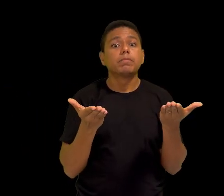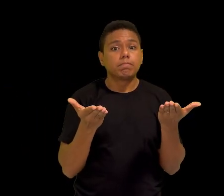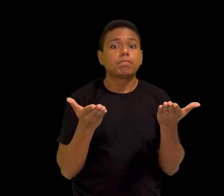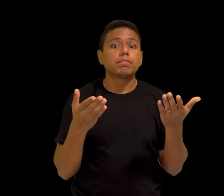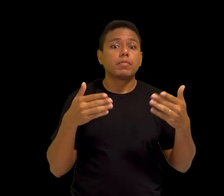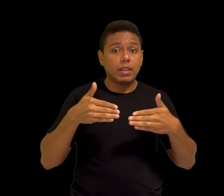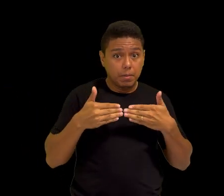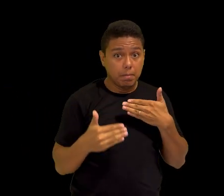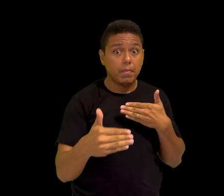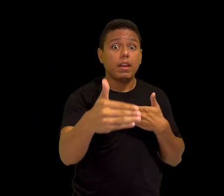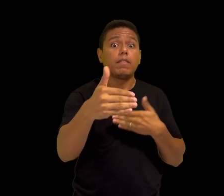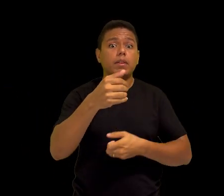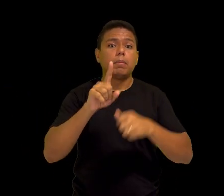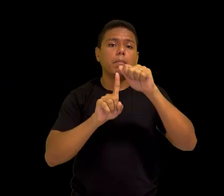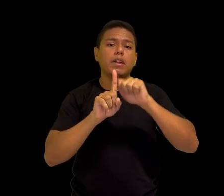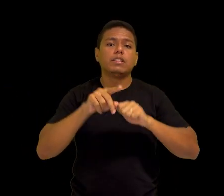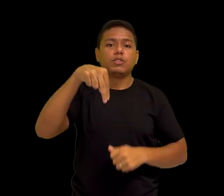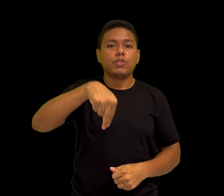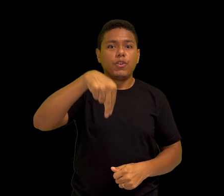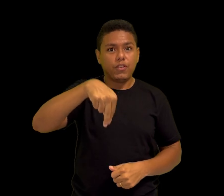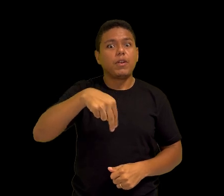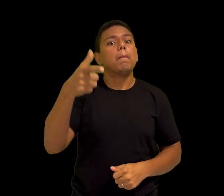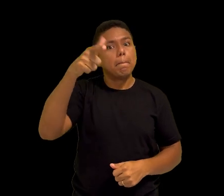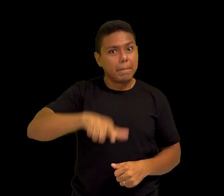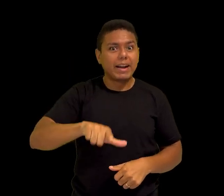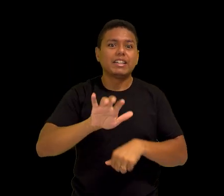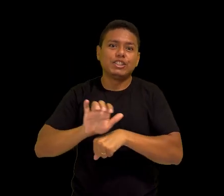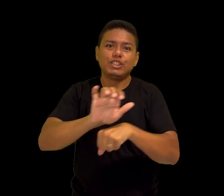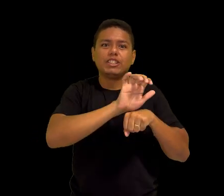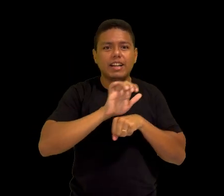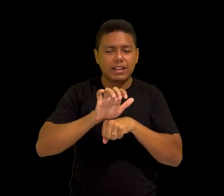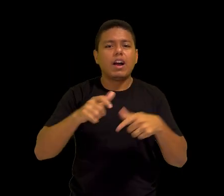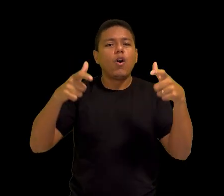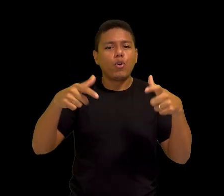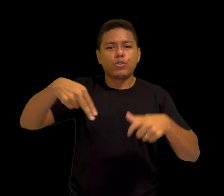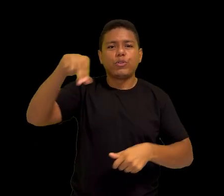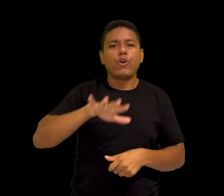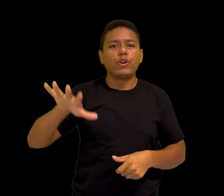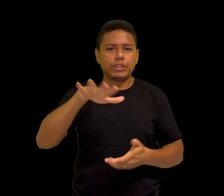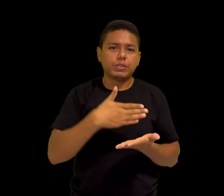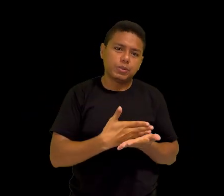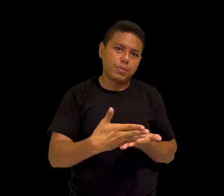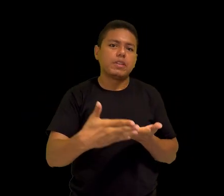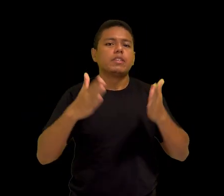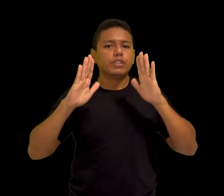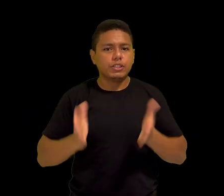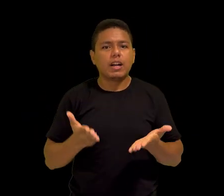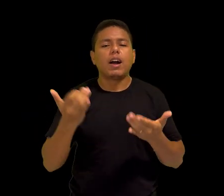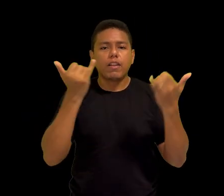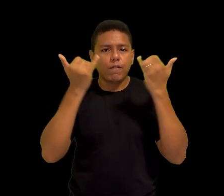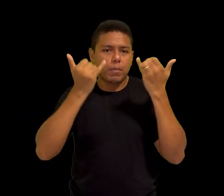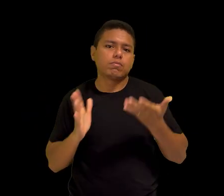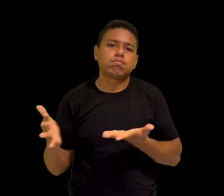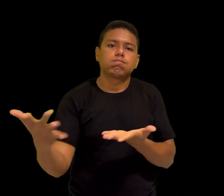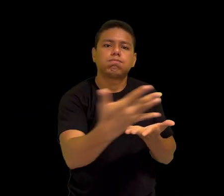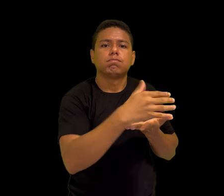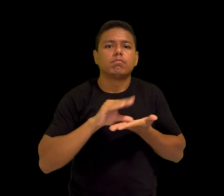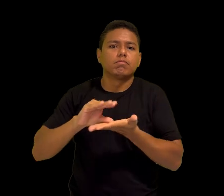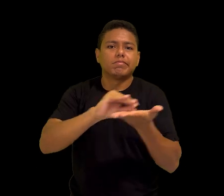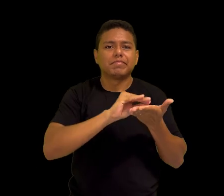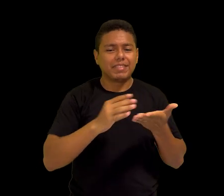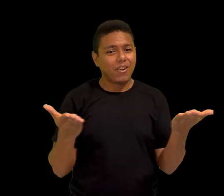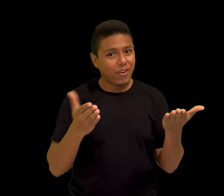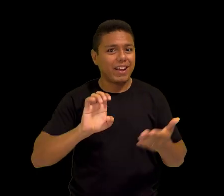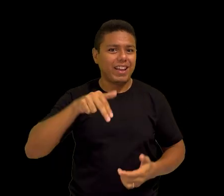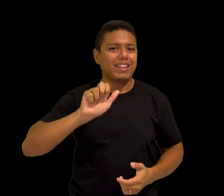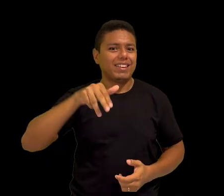em breve, né, agora em novembro, mais estados do Nordeste começando essa coleta de dados. Então, o ENANE está em campo e a